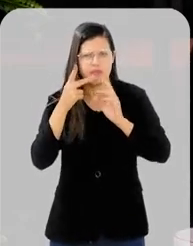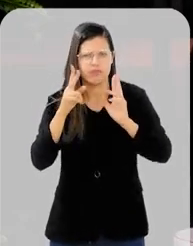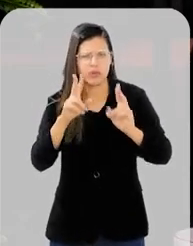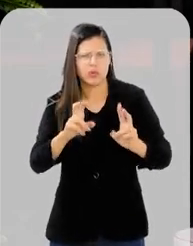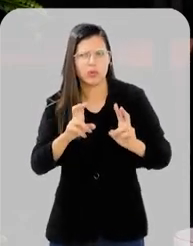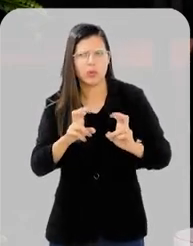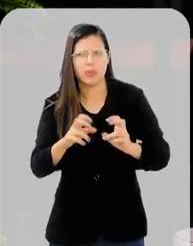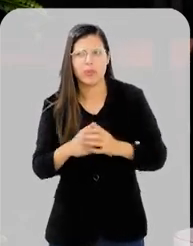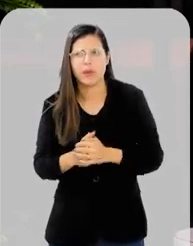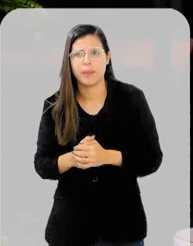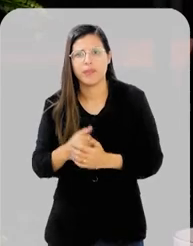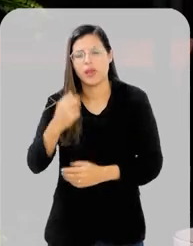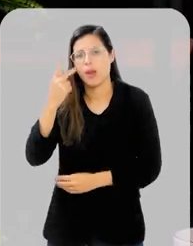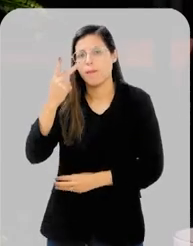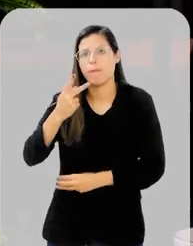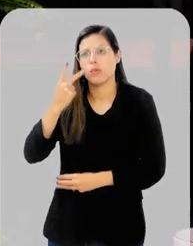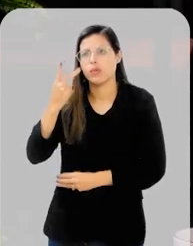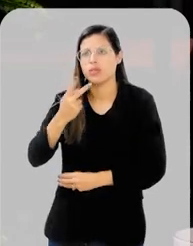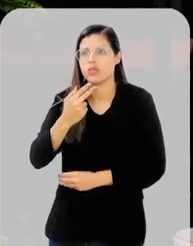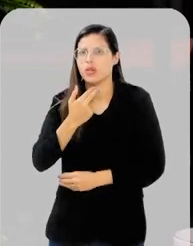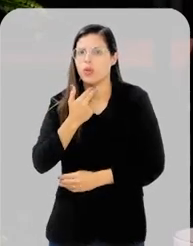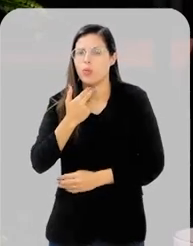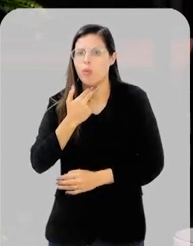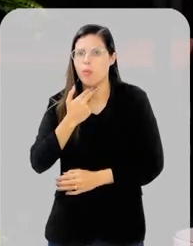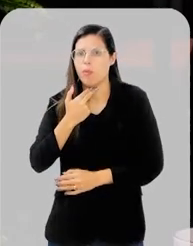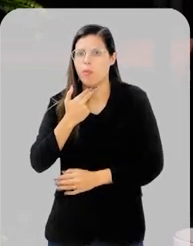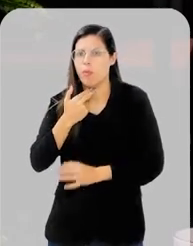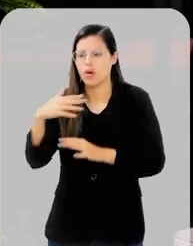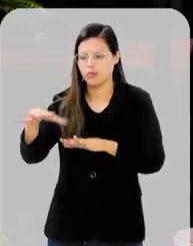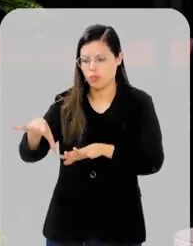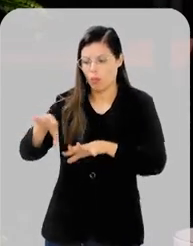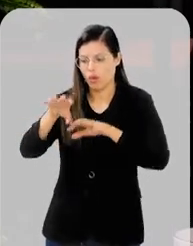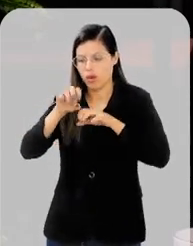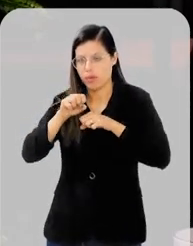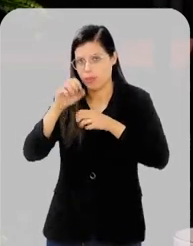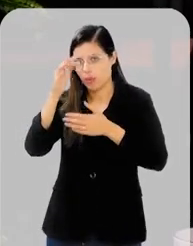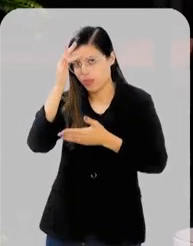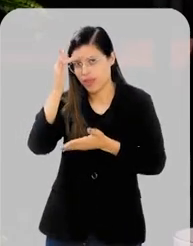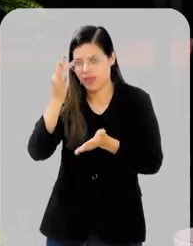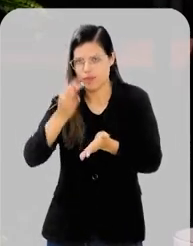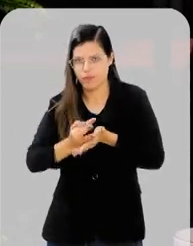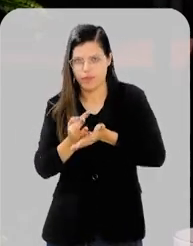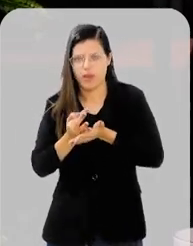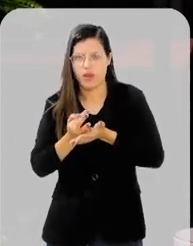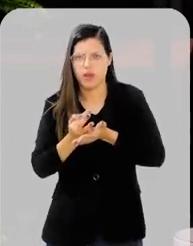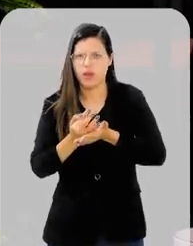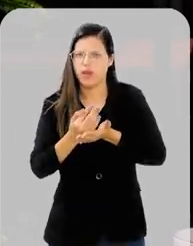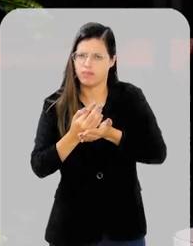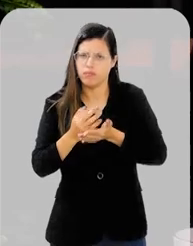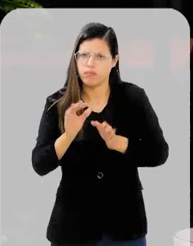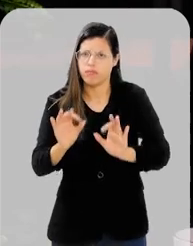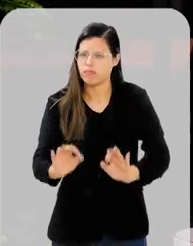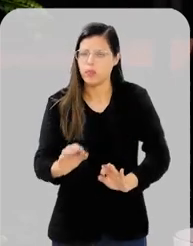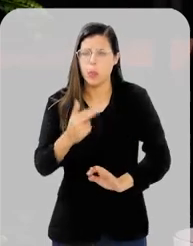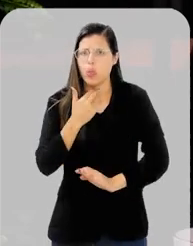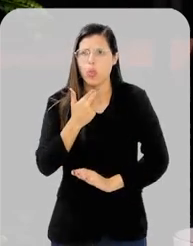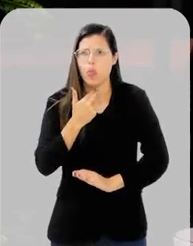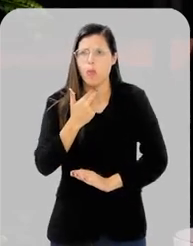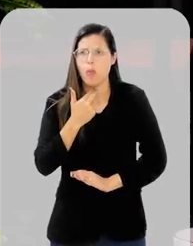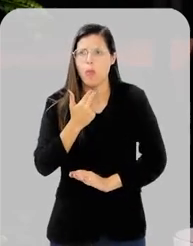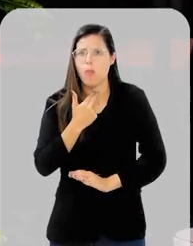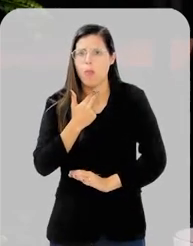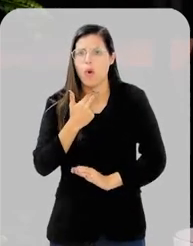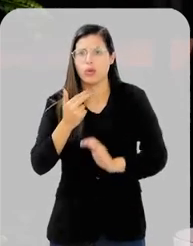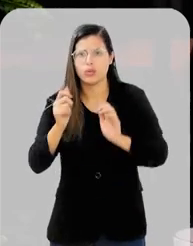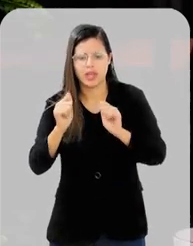muita propriedade sobre isso né que a política não pode se apropriar da fé e ess está certo né eu não posso usar o